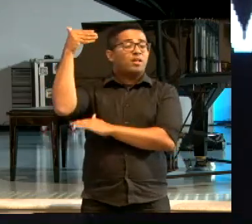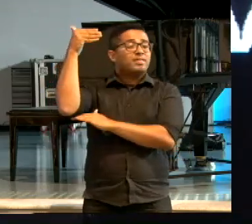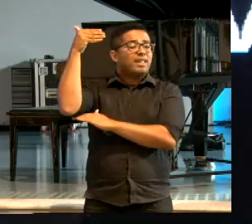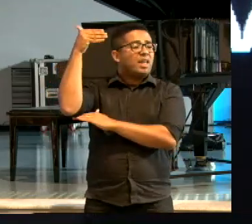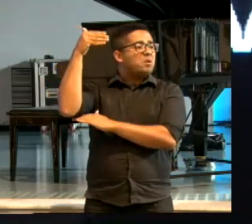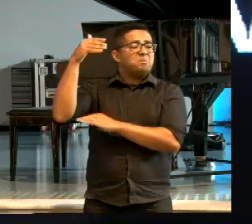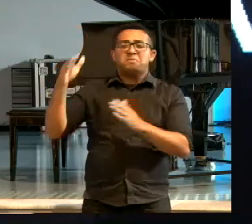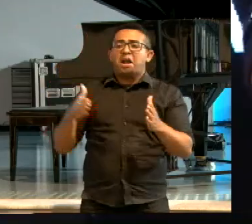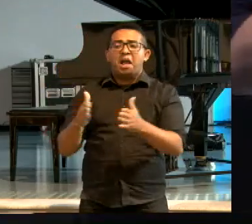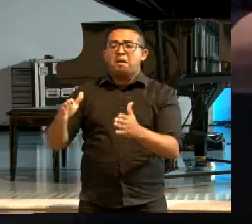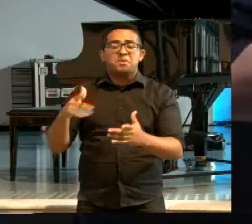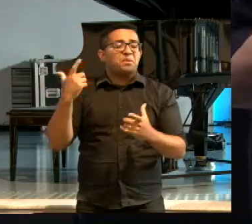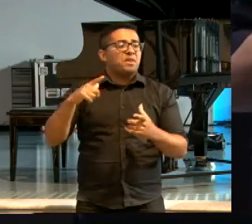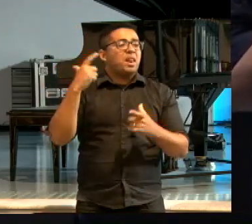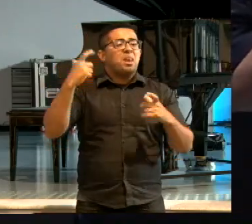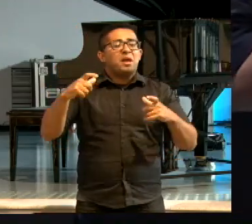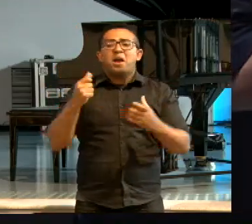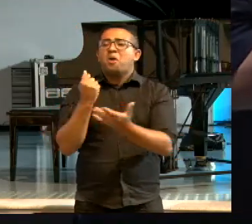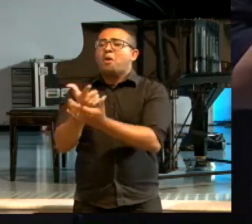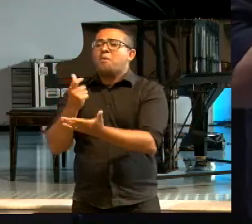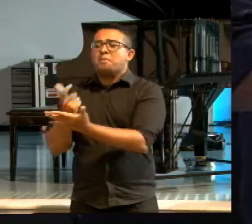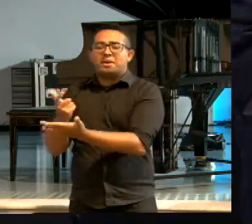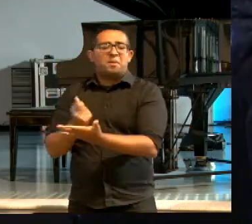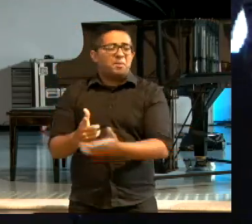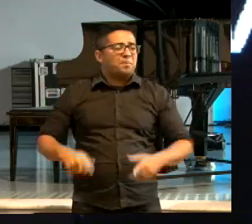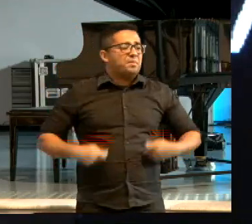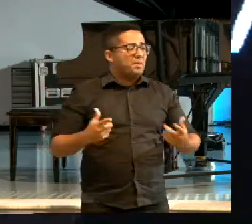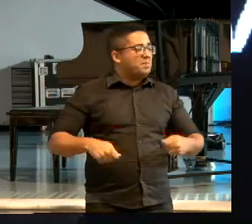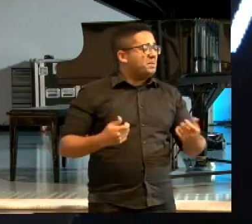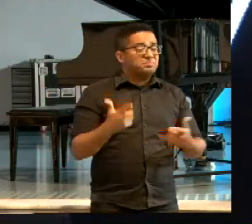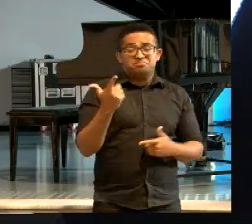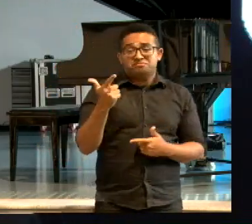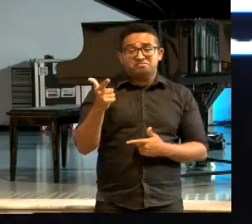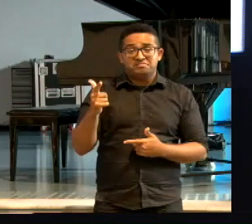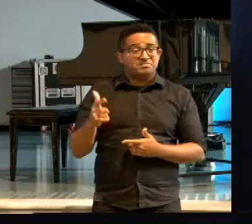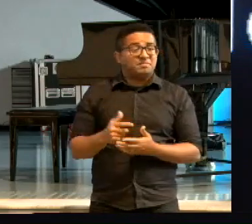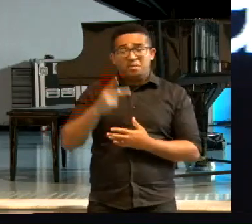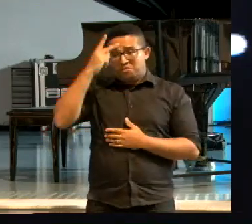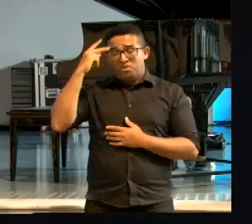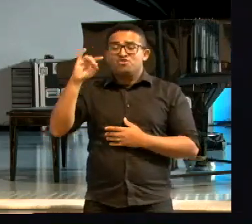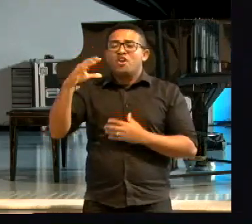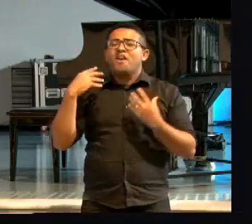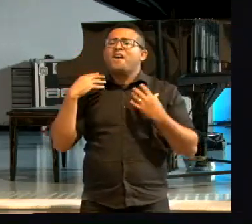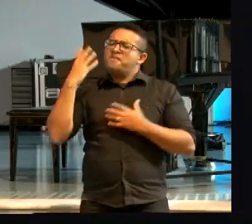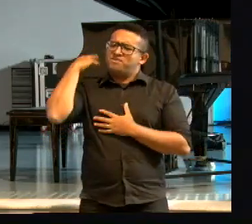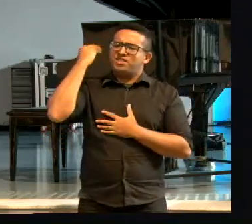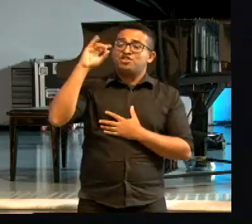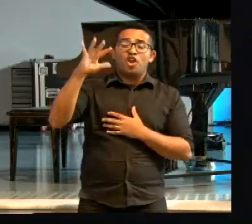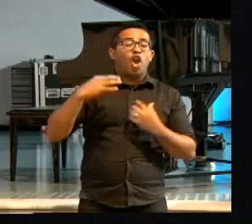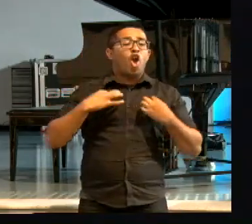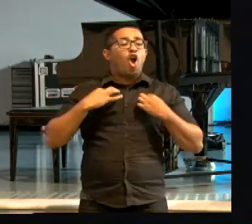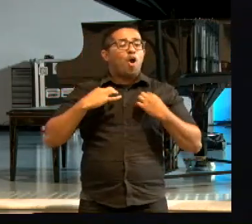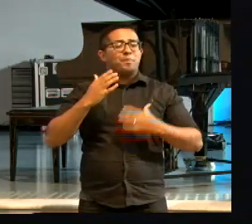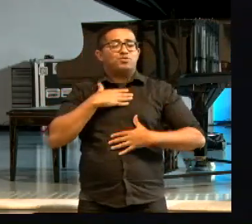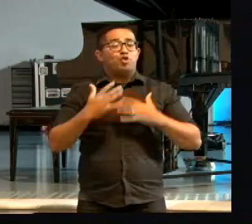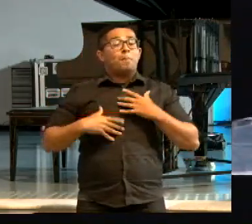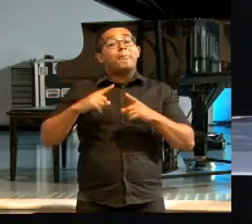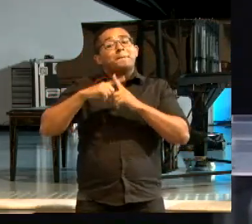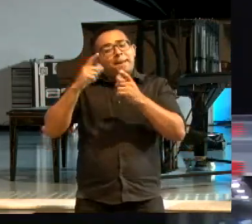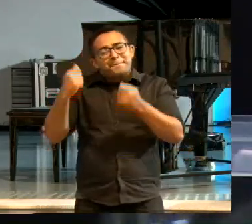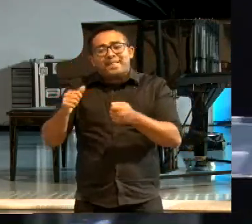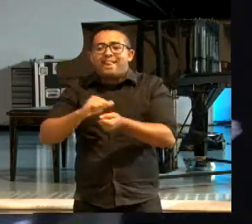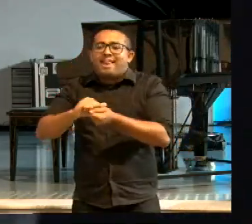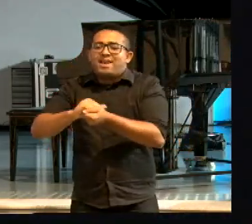caminho, eles não tinham lojas de conveniência. Alguns não apenas lá viajavam com a roupa do corpo, mas tinham que lavar ela quando achasse